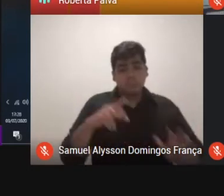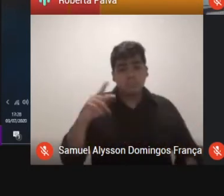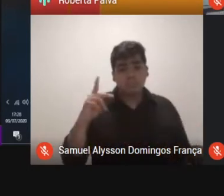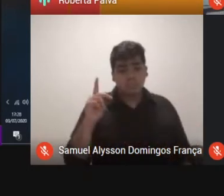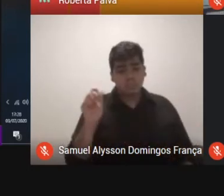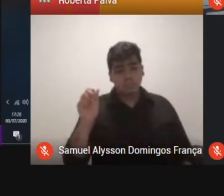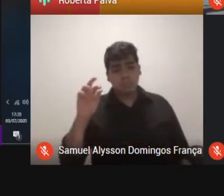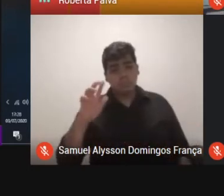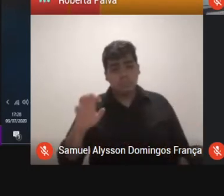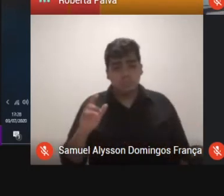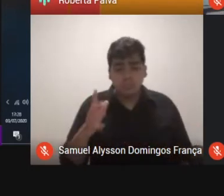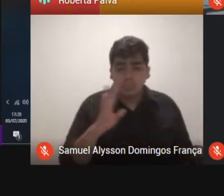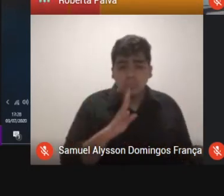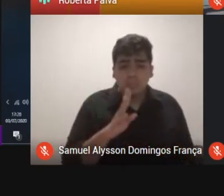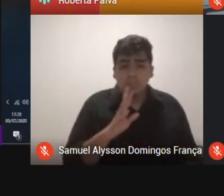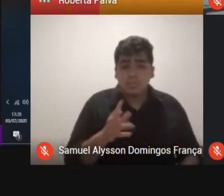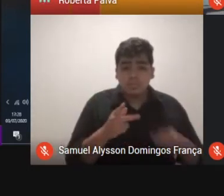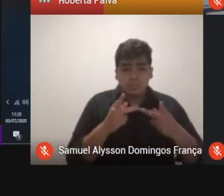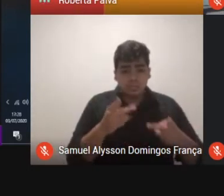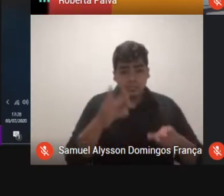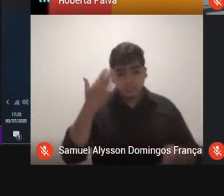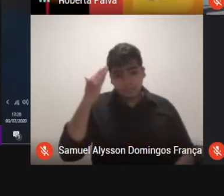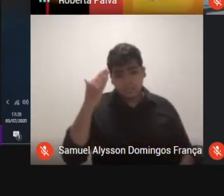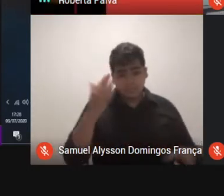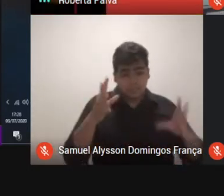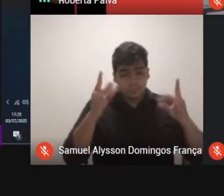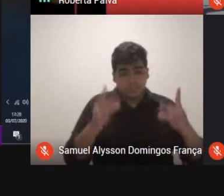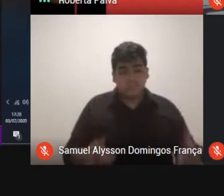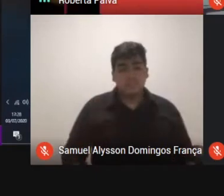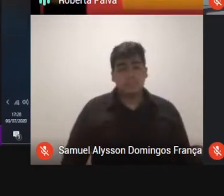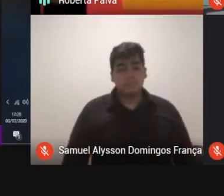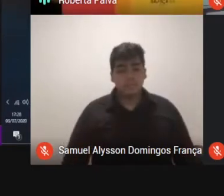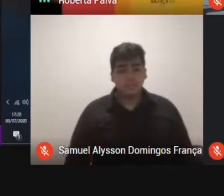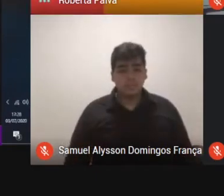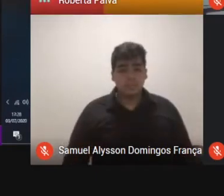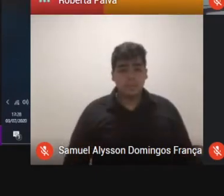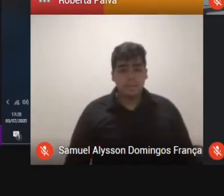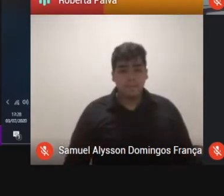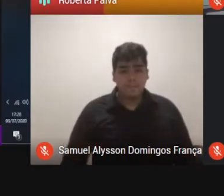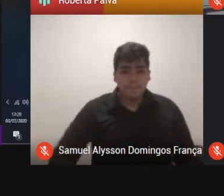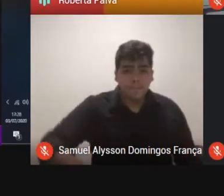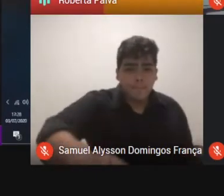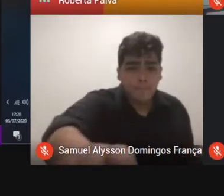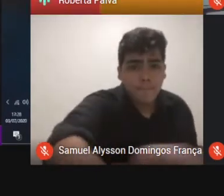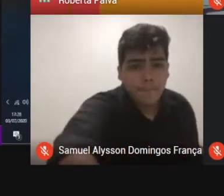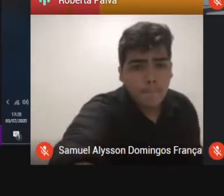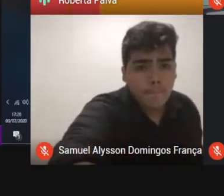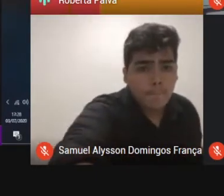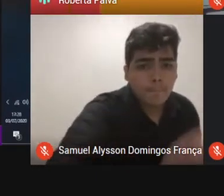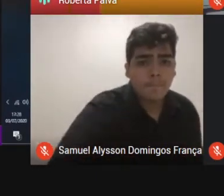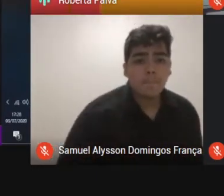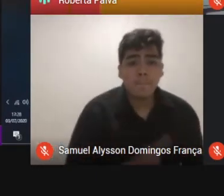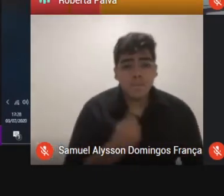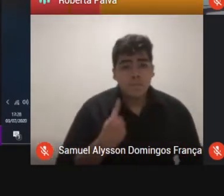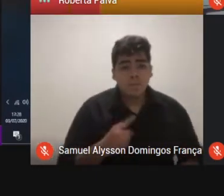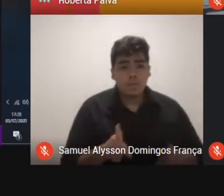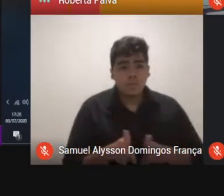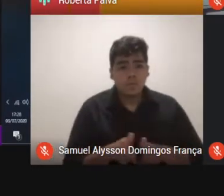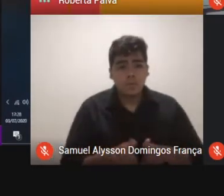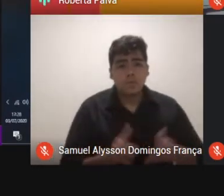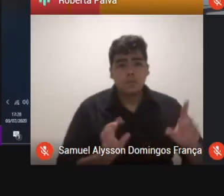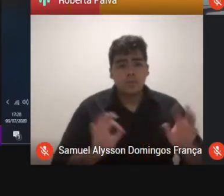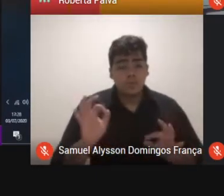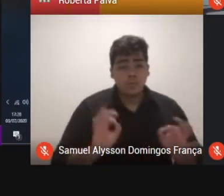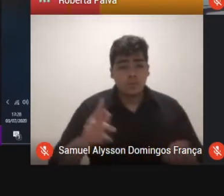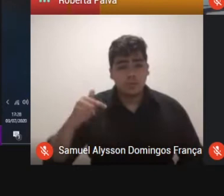projeto, entender bem direitinho. A gente também gerou o QR Code de vídeo, de animação, que a